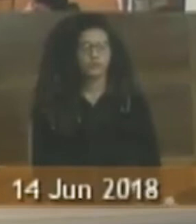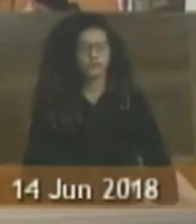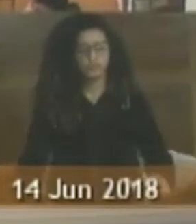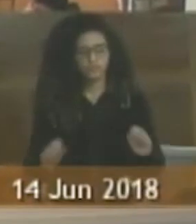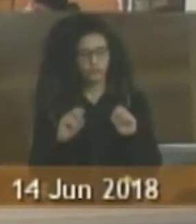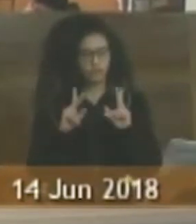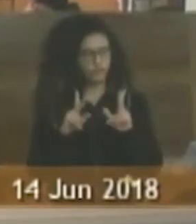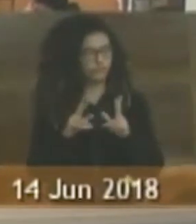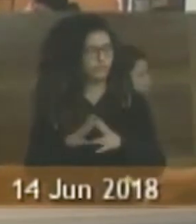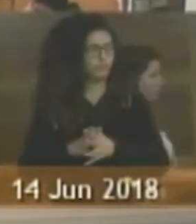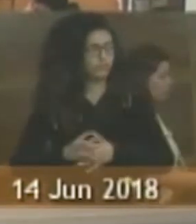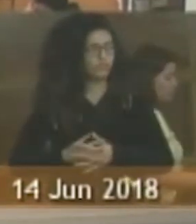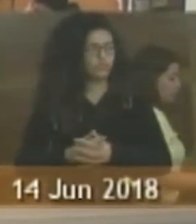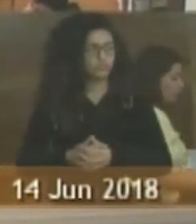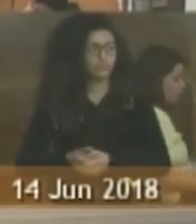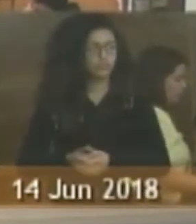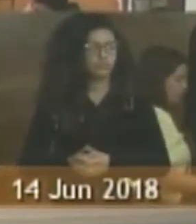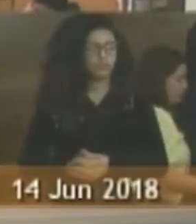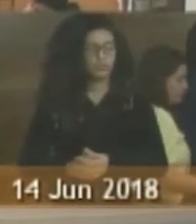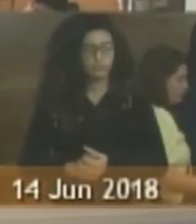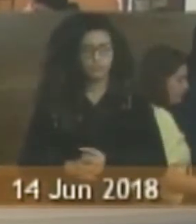Aprovado, 9 votos.